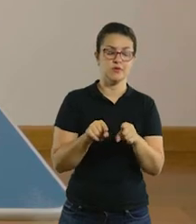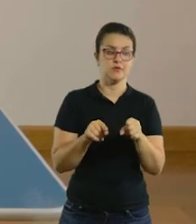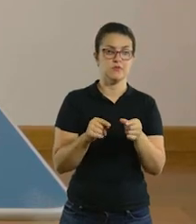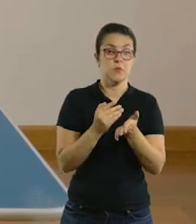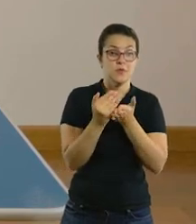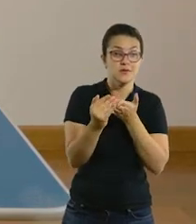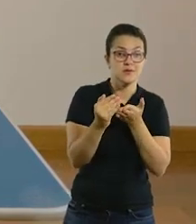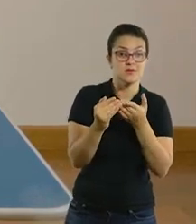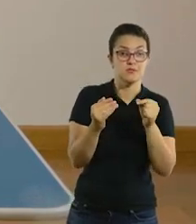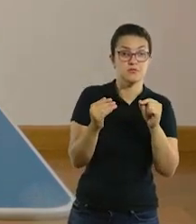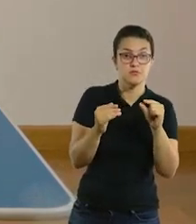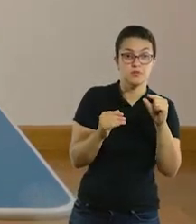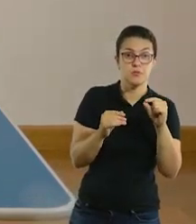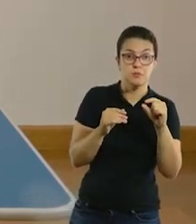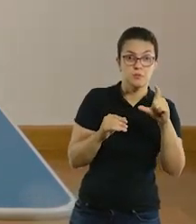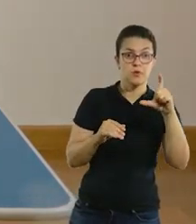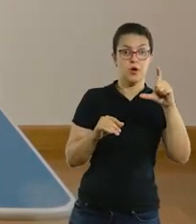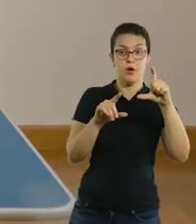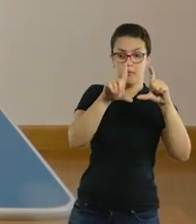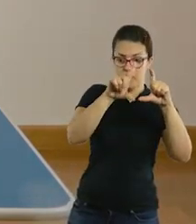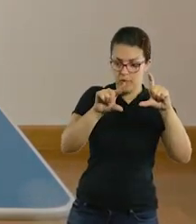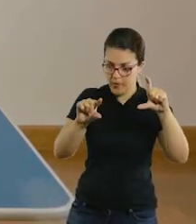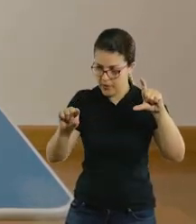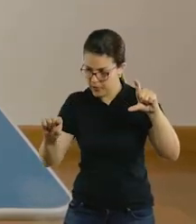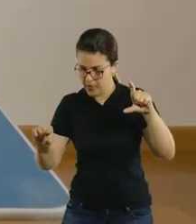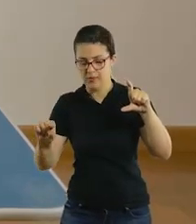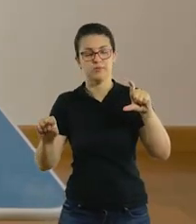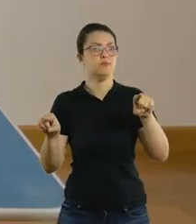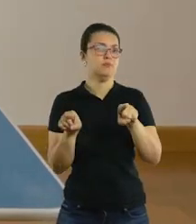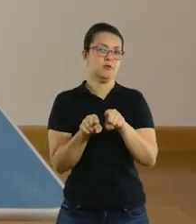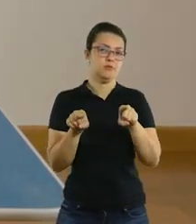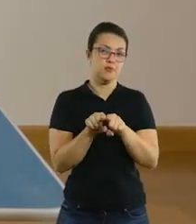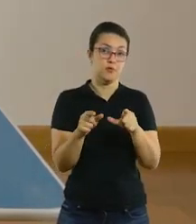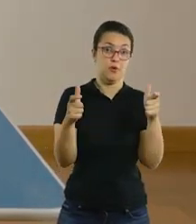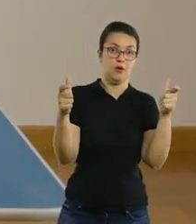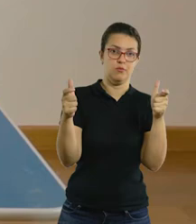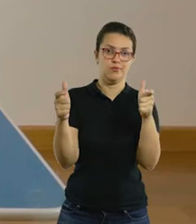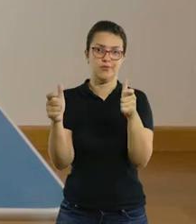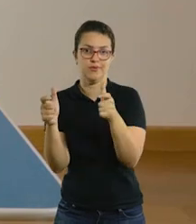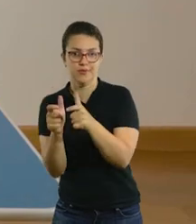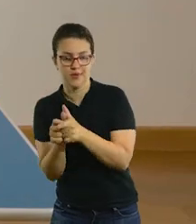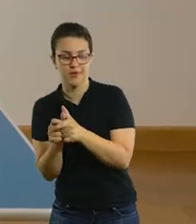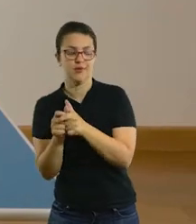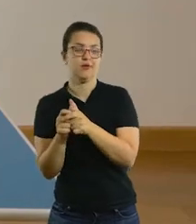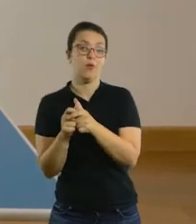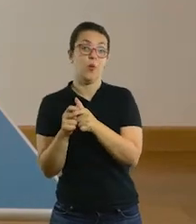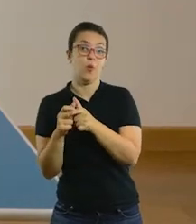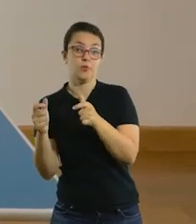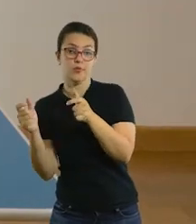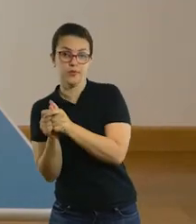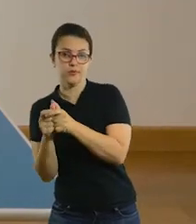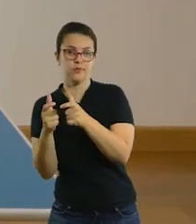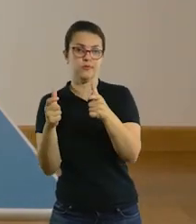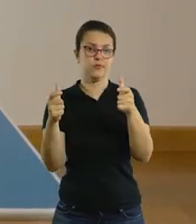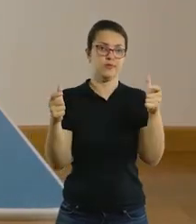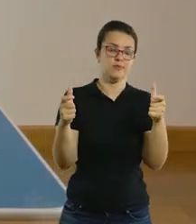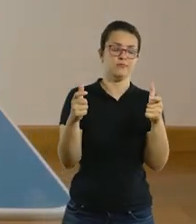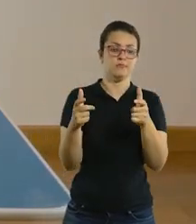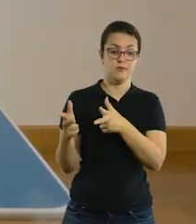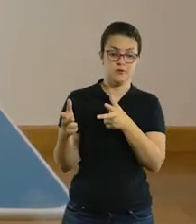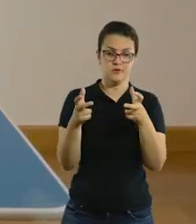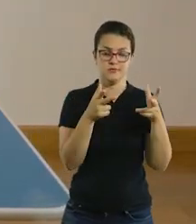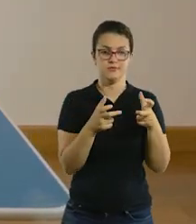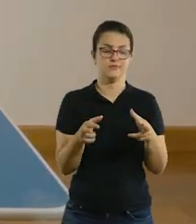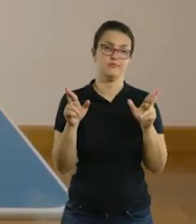poder fazer do maior para o menor, ela mesma vai explorar outras maneiras aqui de descobrir a matemática, os números e as